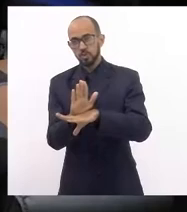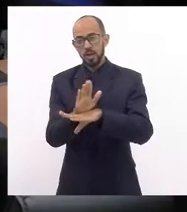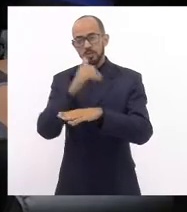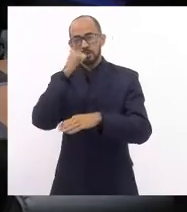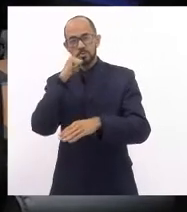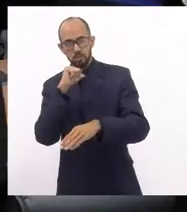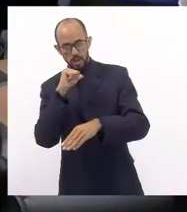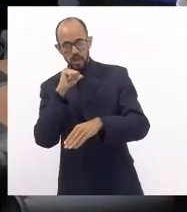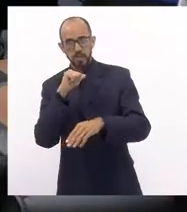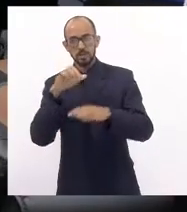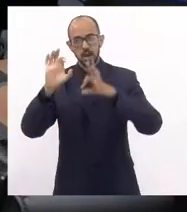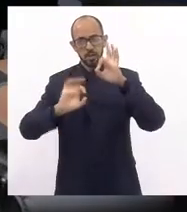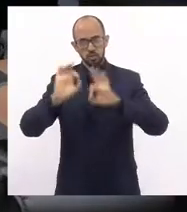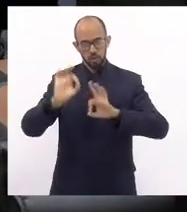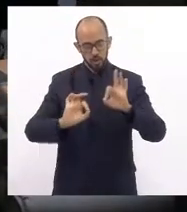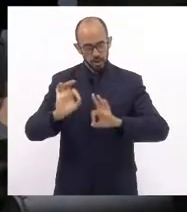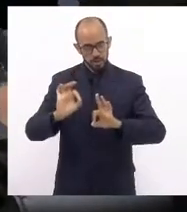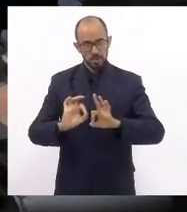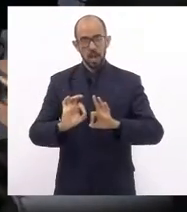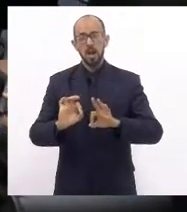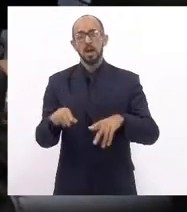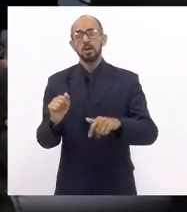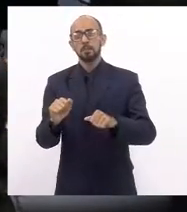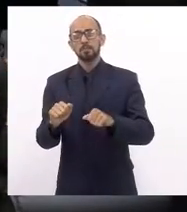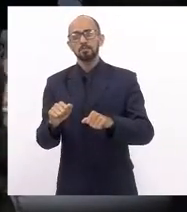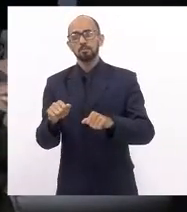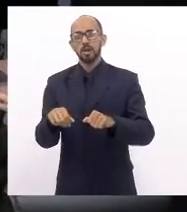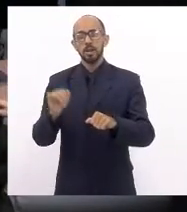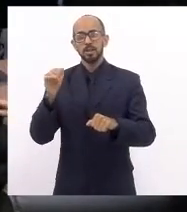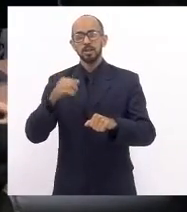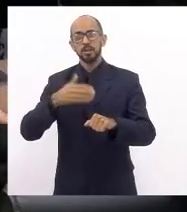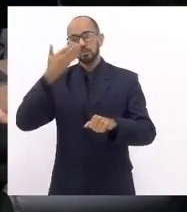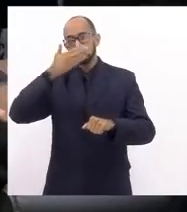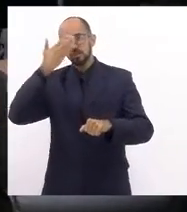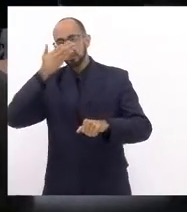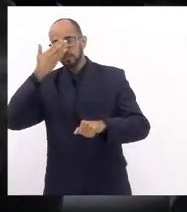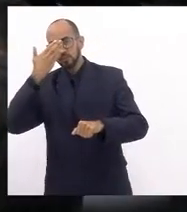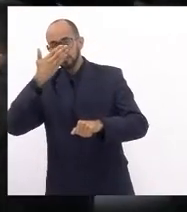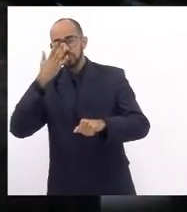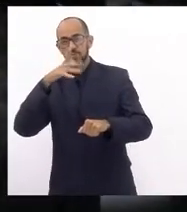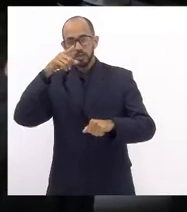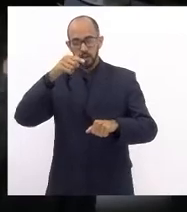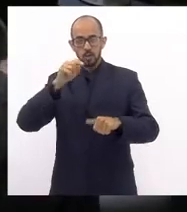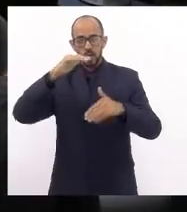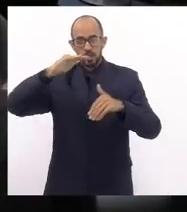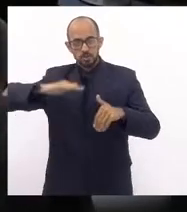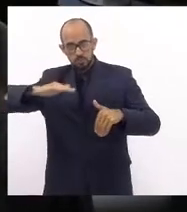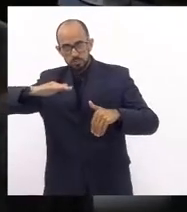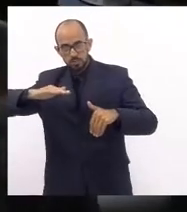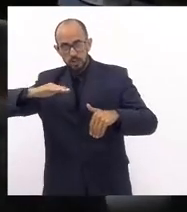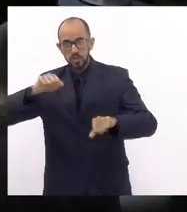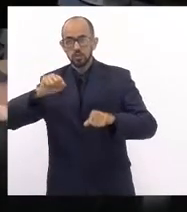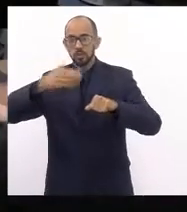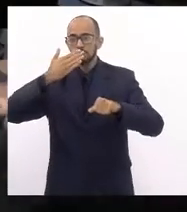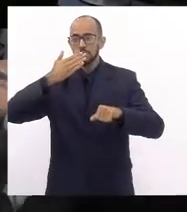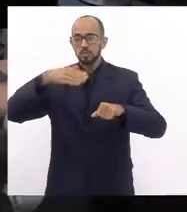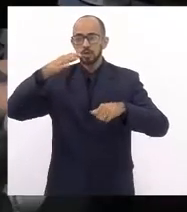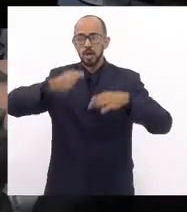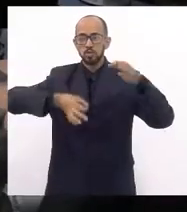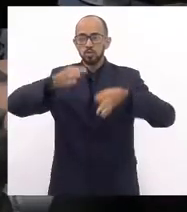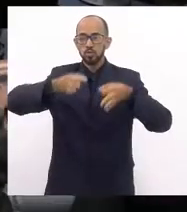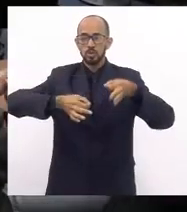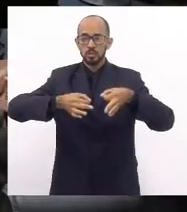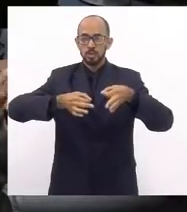damas a se organizar, para que elas não fiquem invisibilizadas e sumam. Pediria a juíza, que é a esposa